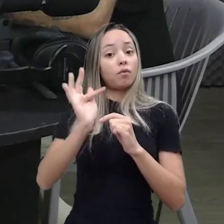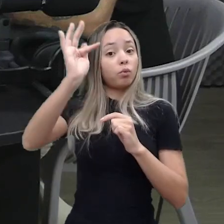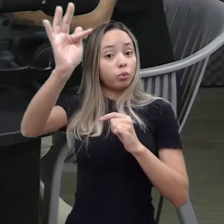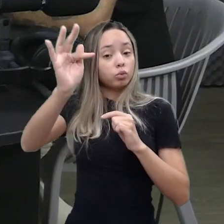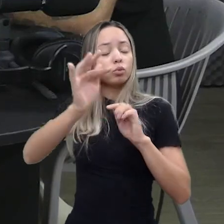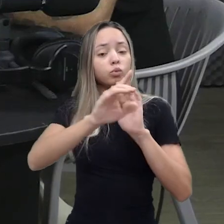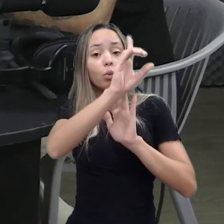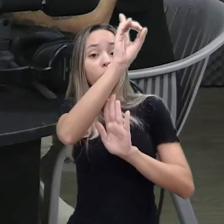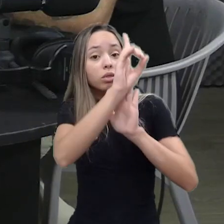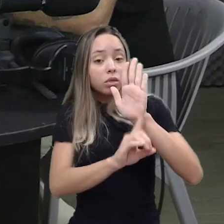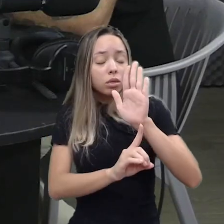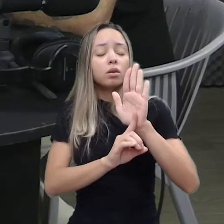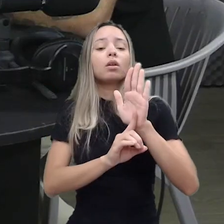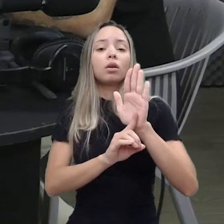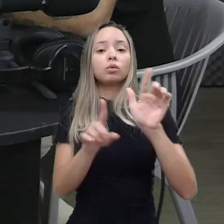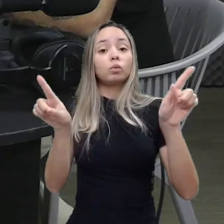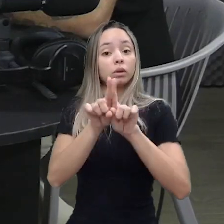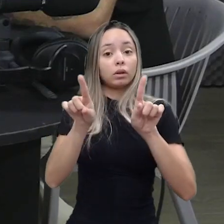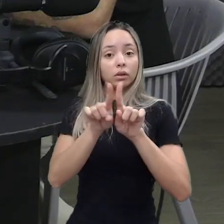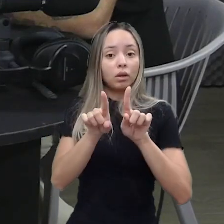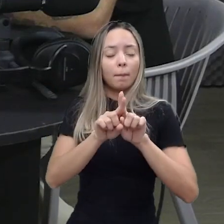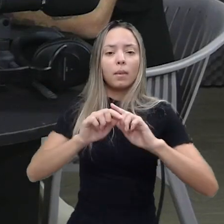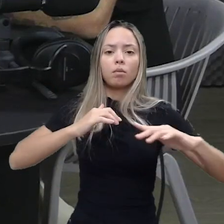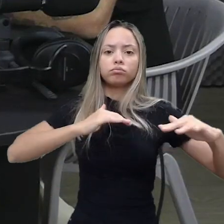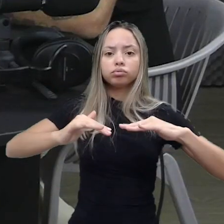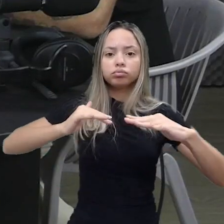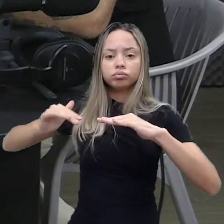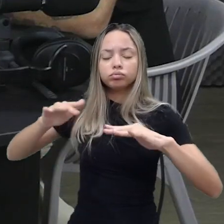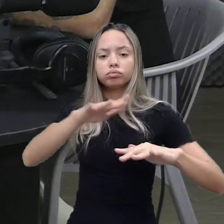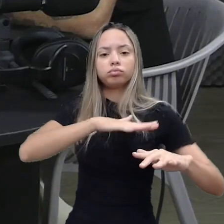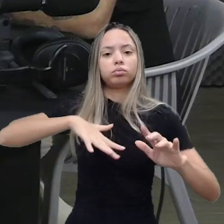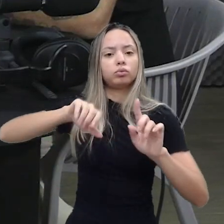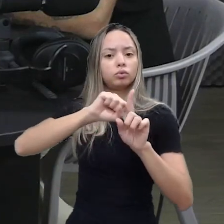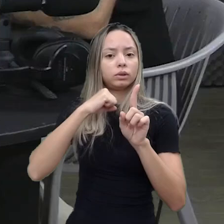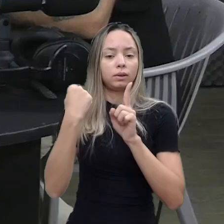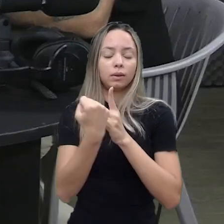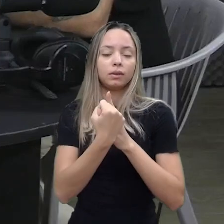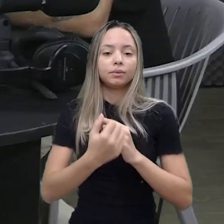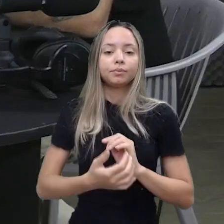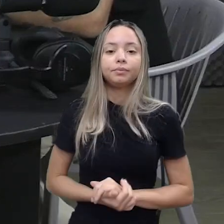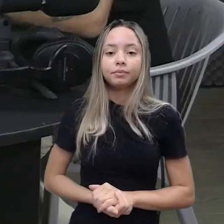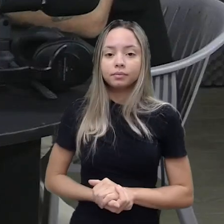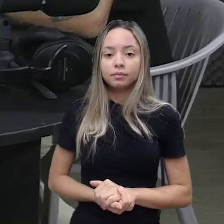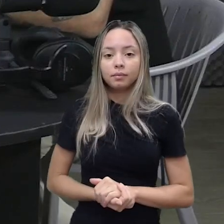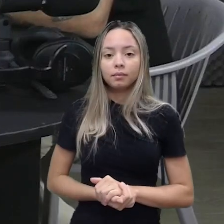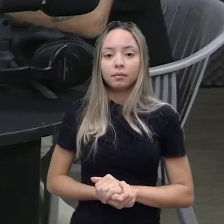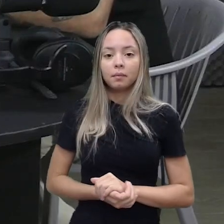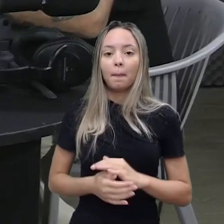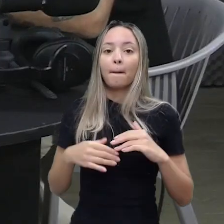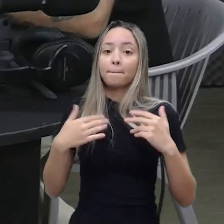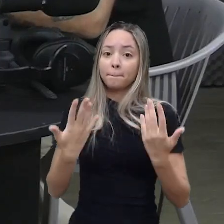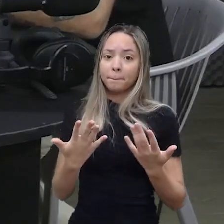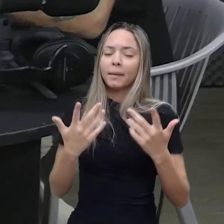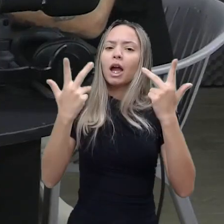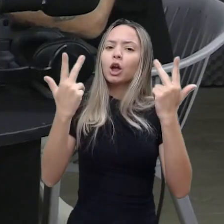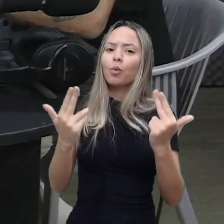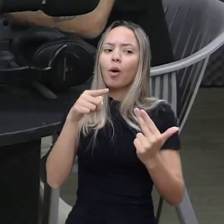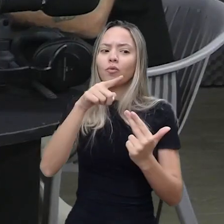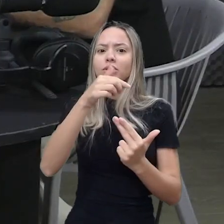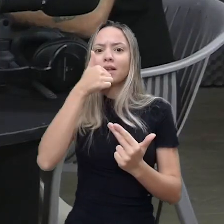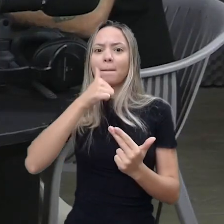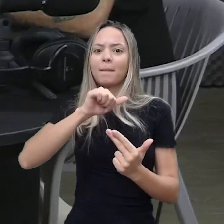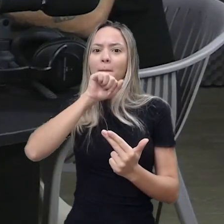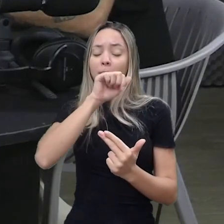estar atuando, né, ativamente na sociedade. Que ela possa estar no mesmo lugar que você está hoje, Isso. né? A gente precisa